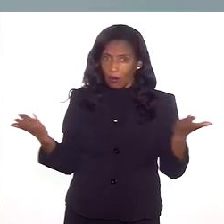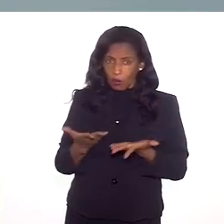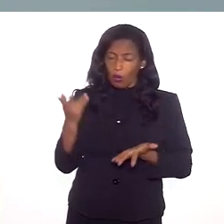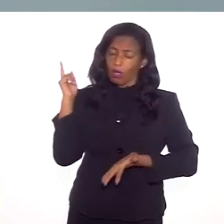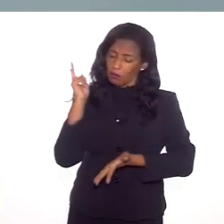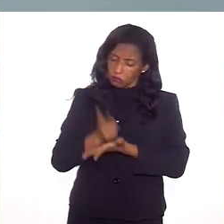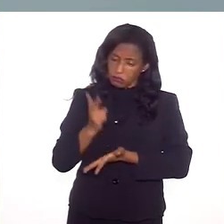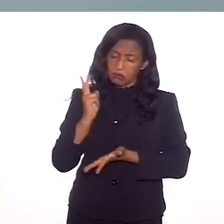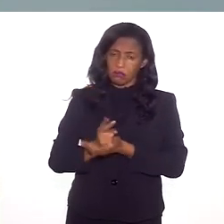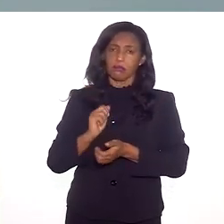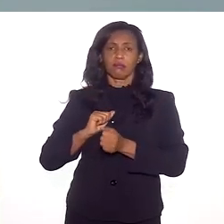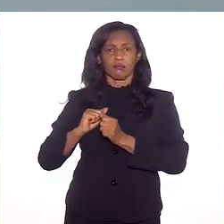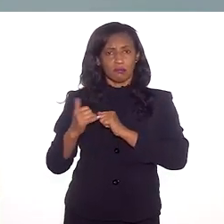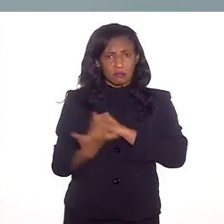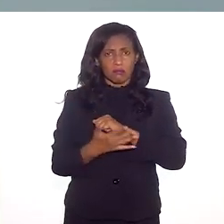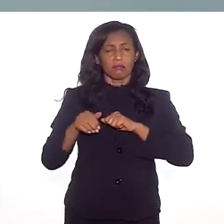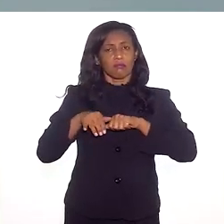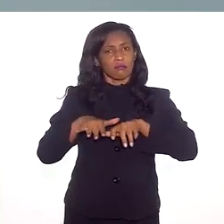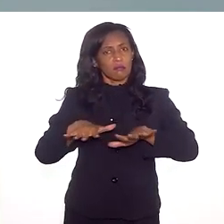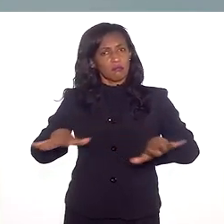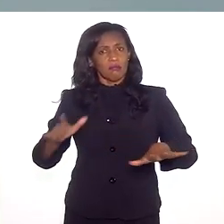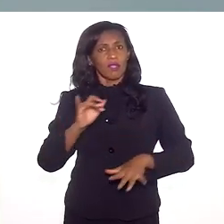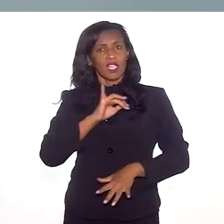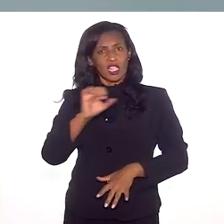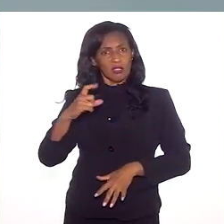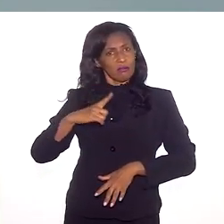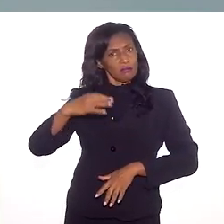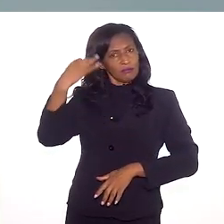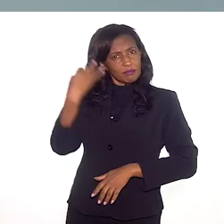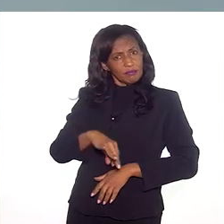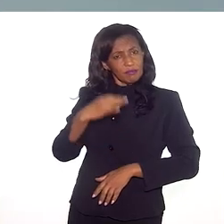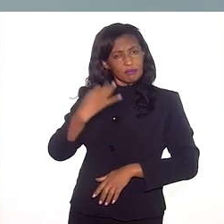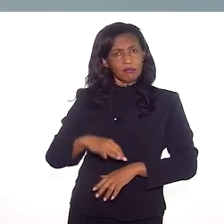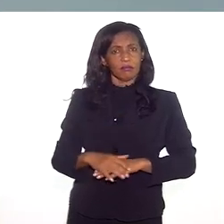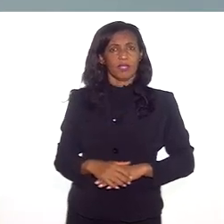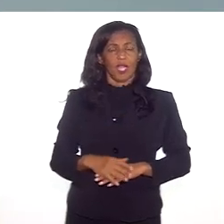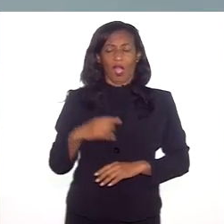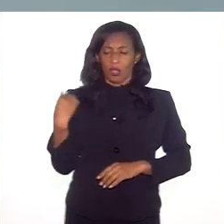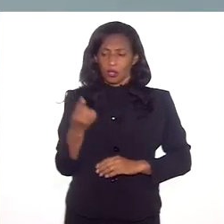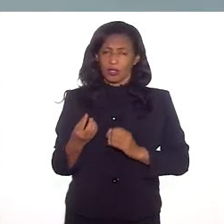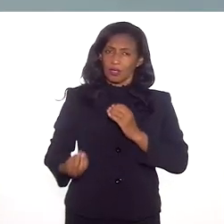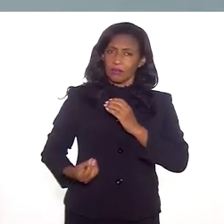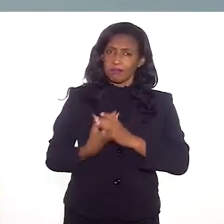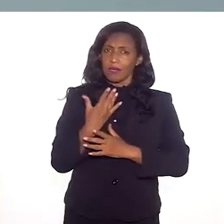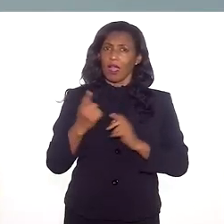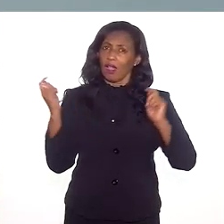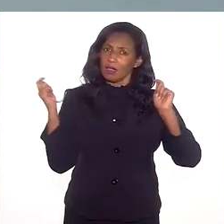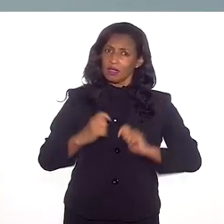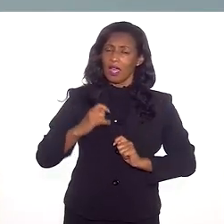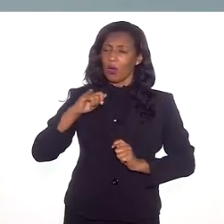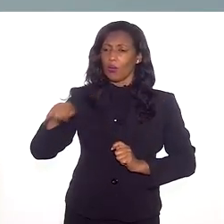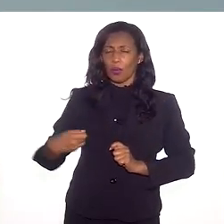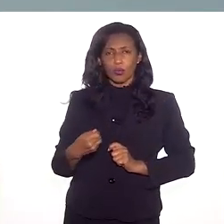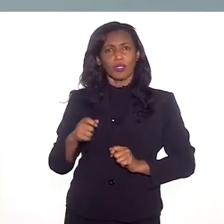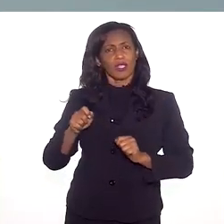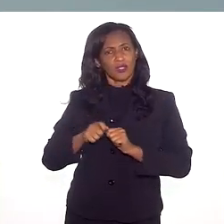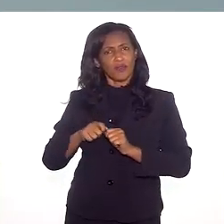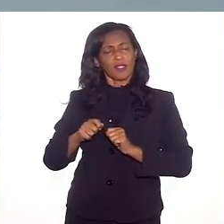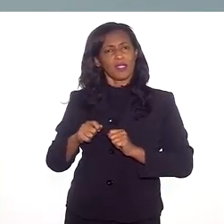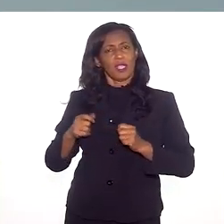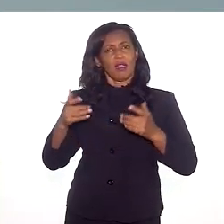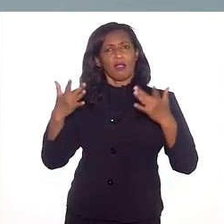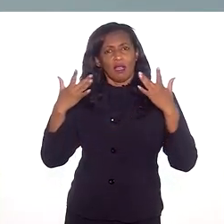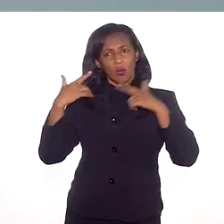na pandemia. Isso, né, eu tenho absoluta certeza que a nossa criatividade permite que a gente consiga